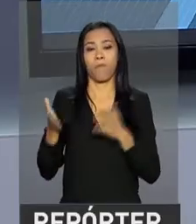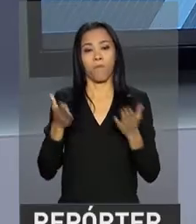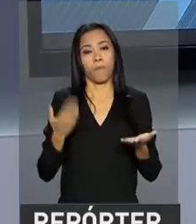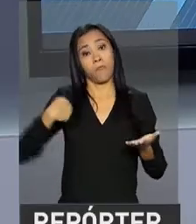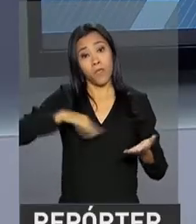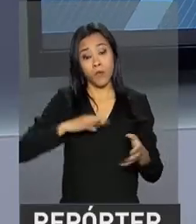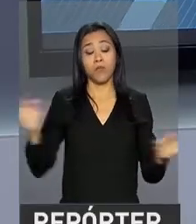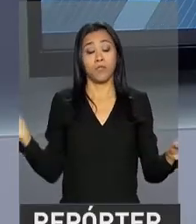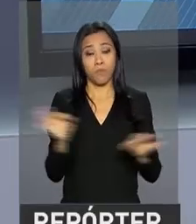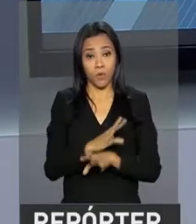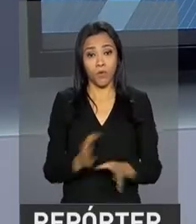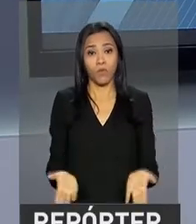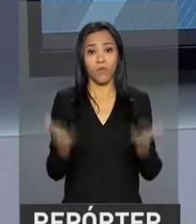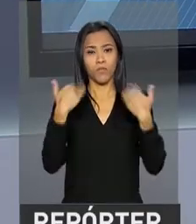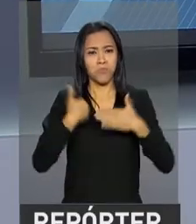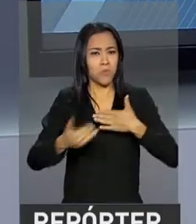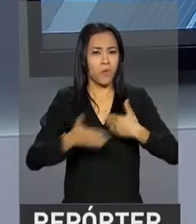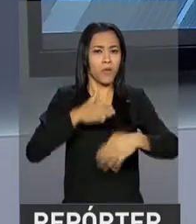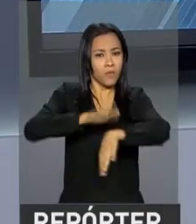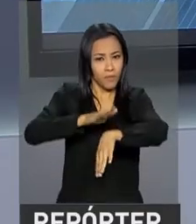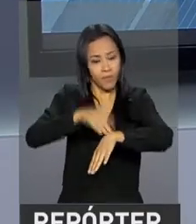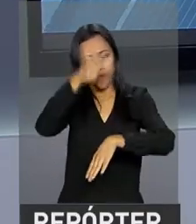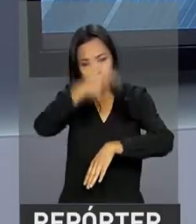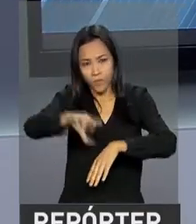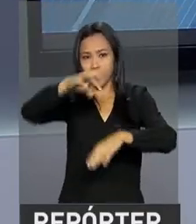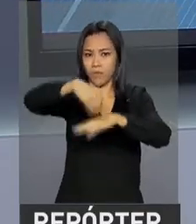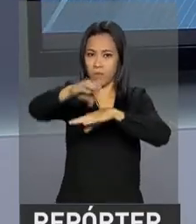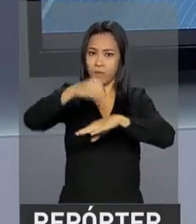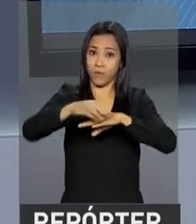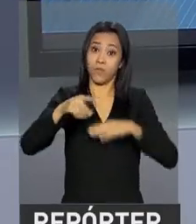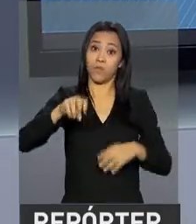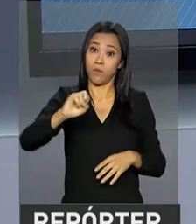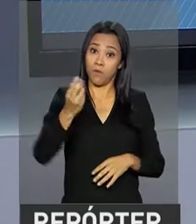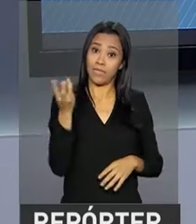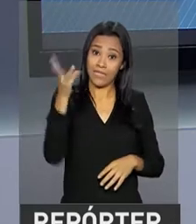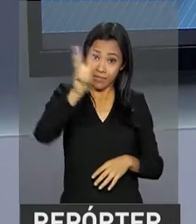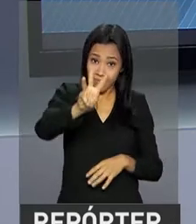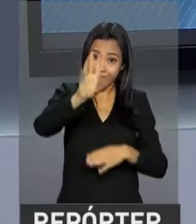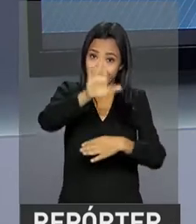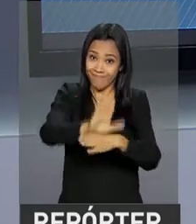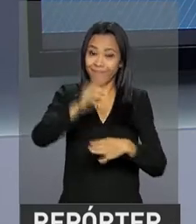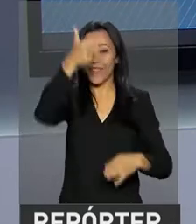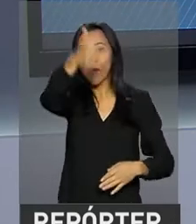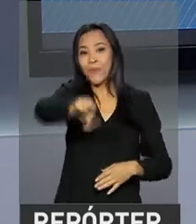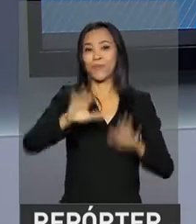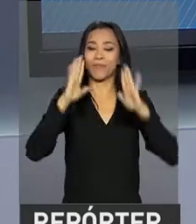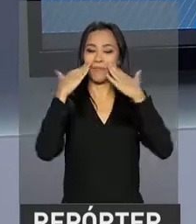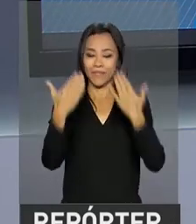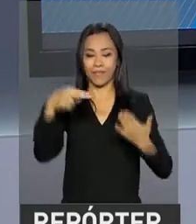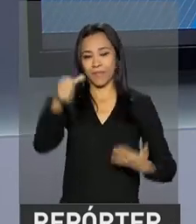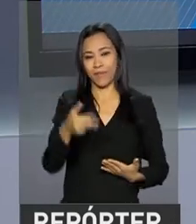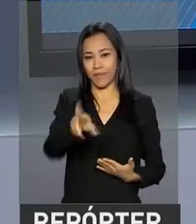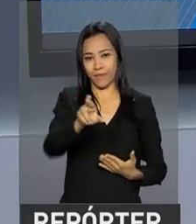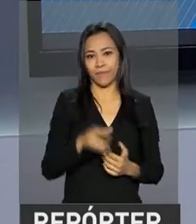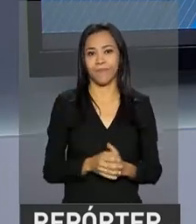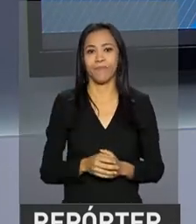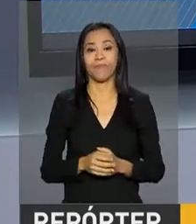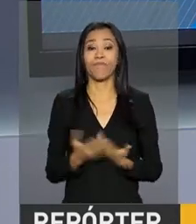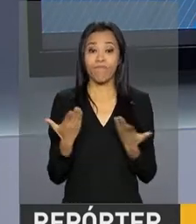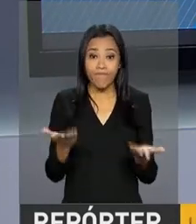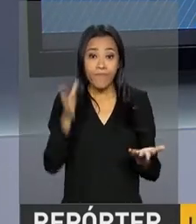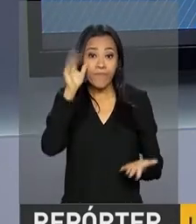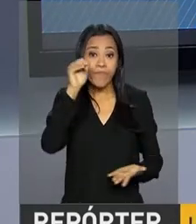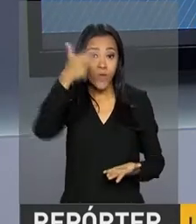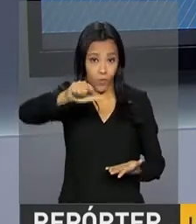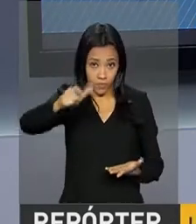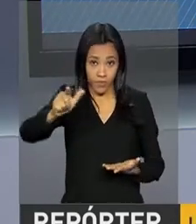nós ficamos por aqui, voltamos a qualquer momento com outras informações ou às 15h na próxima edição do Repórter NBR. Para